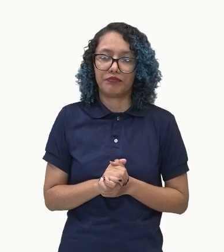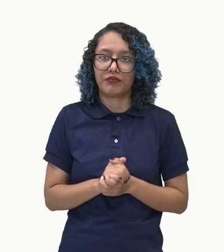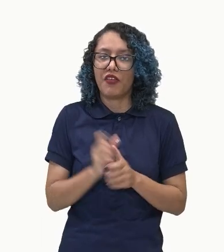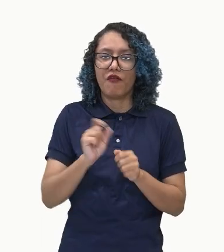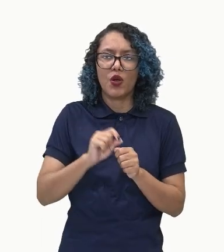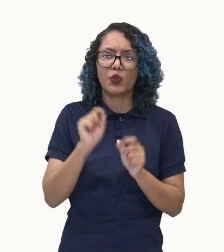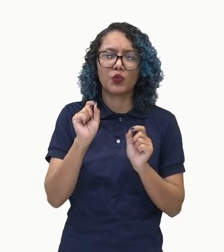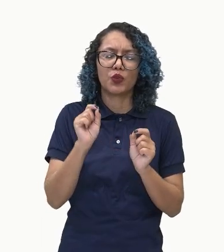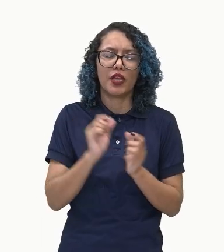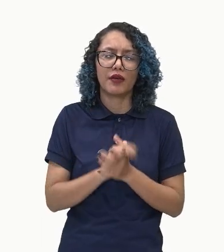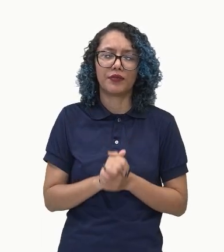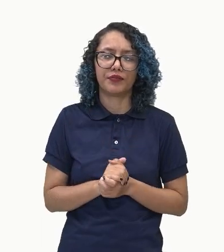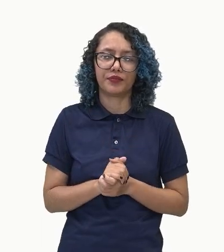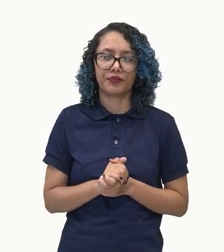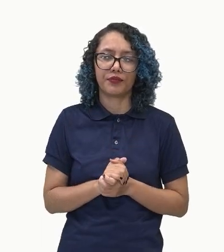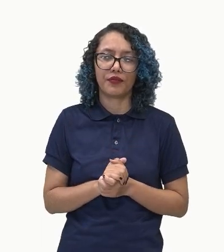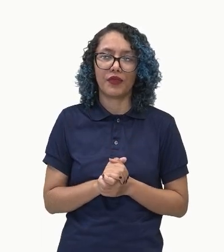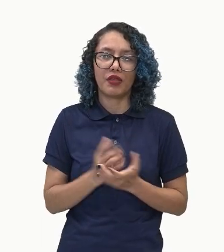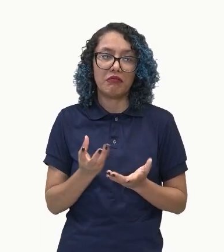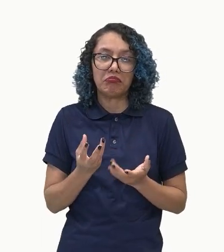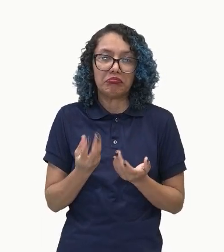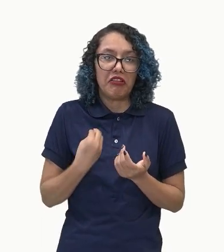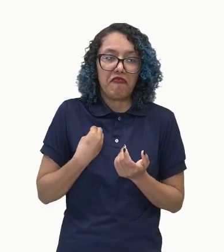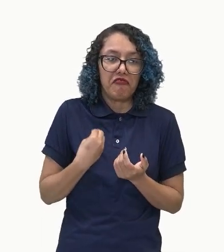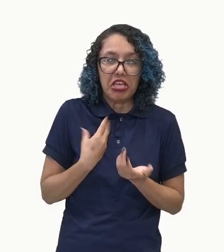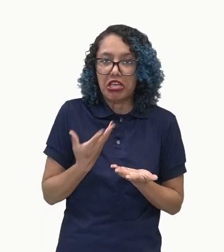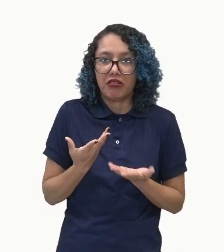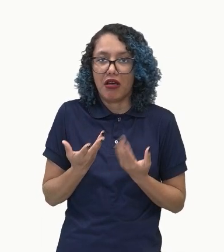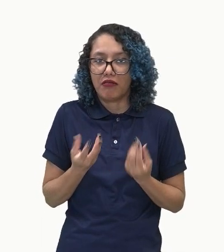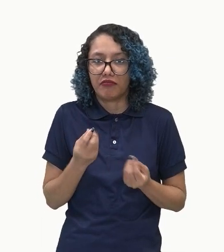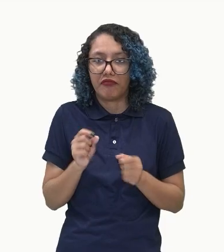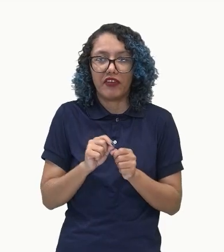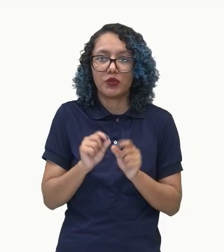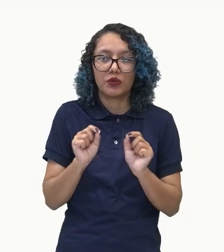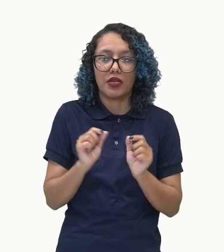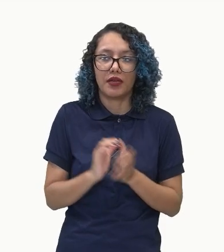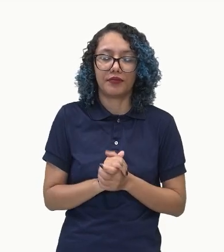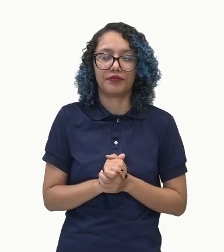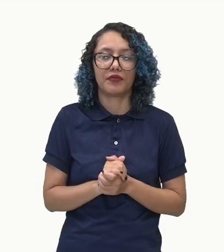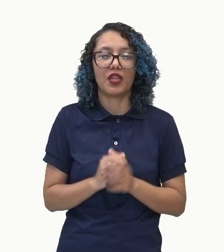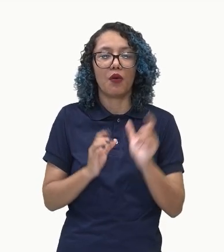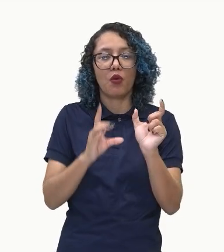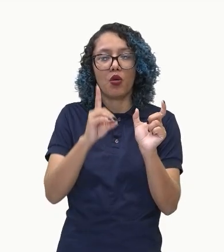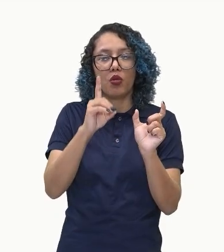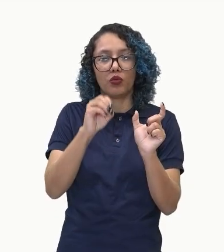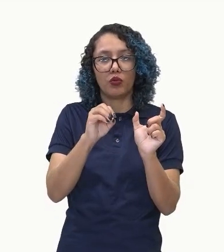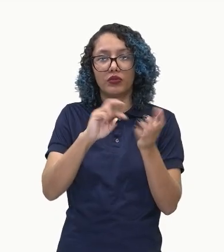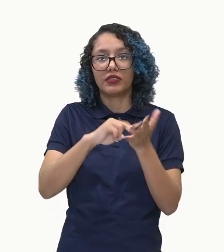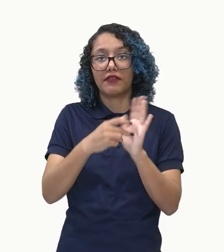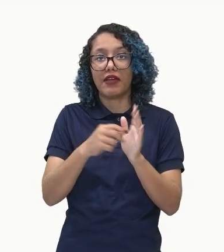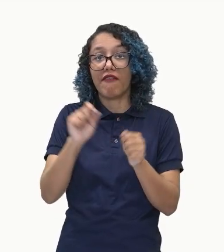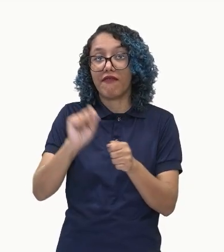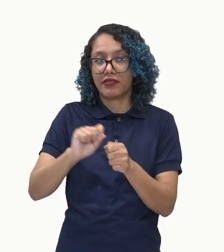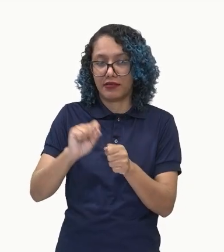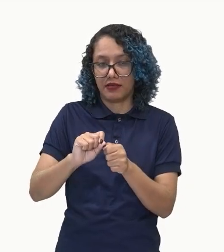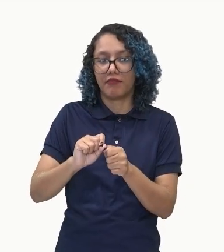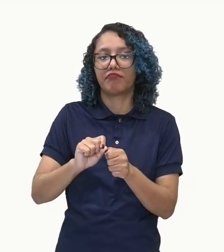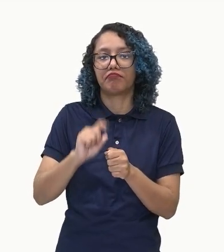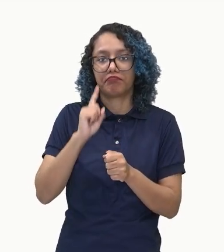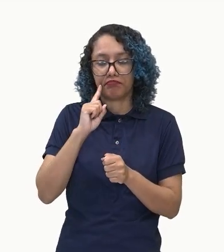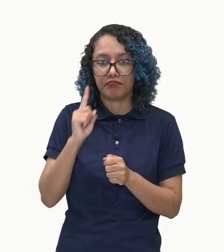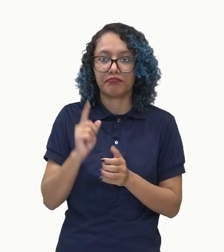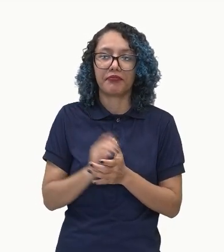faz para viver? A palavrinha, o verbo do, significa fazer, tá? E